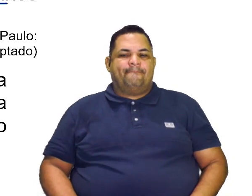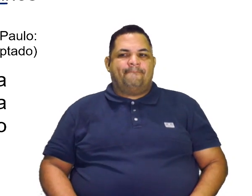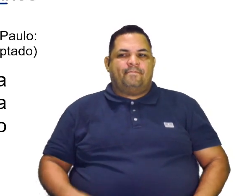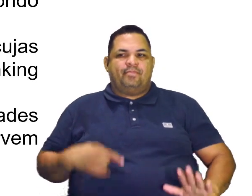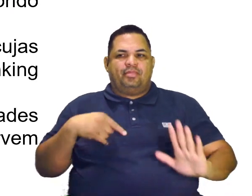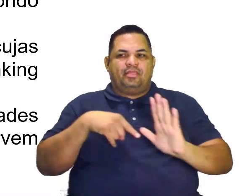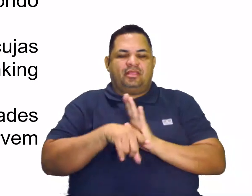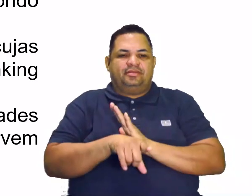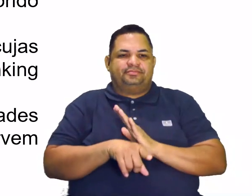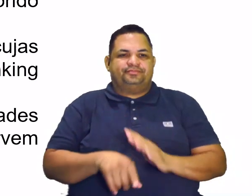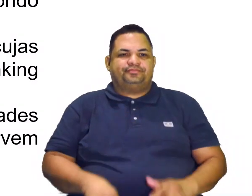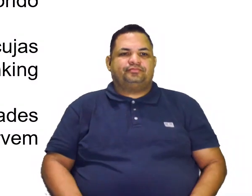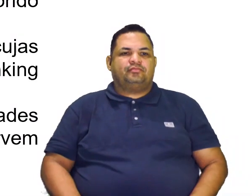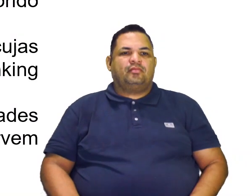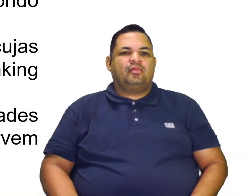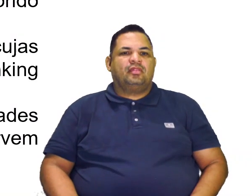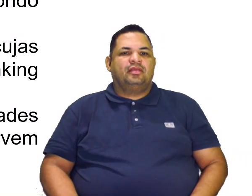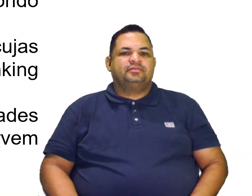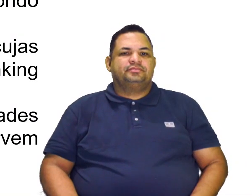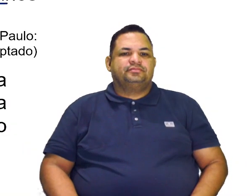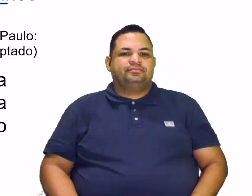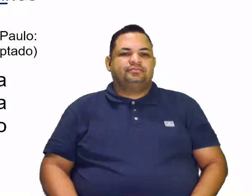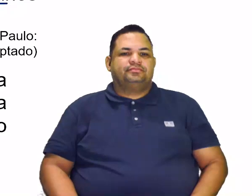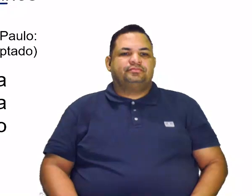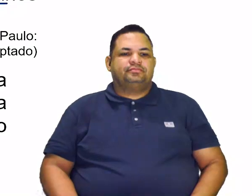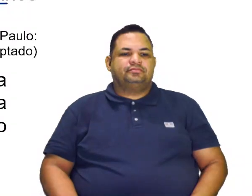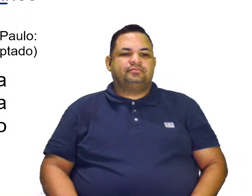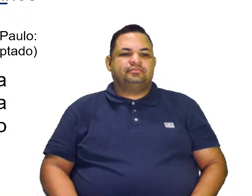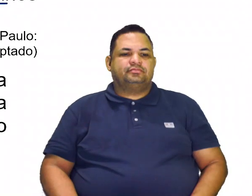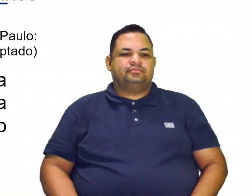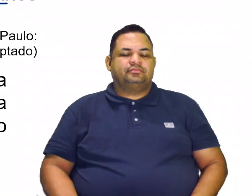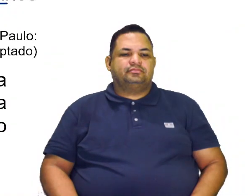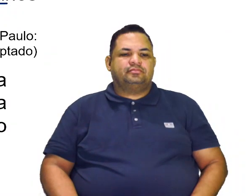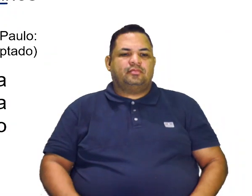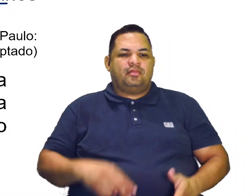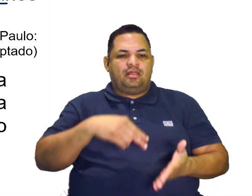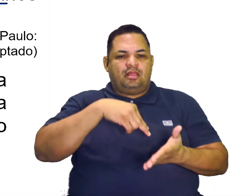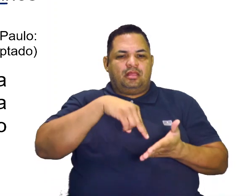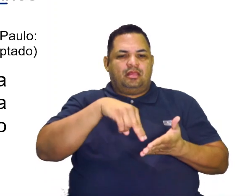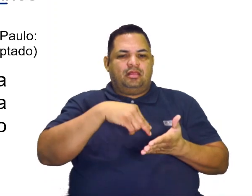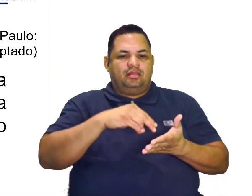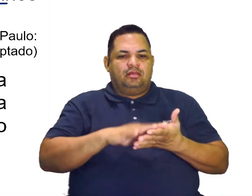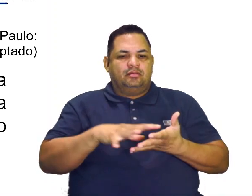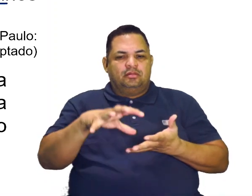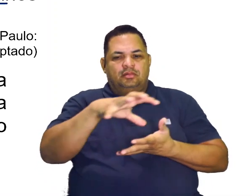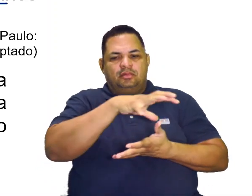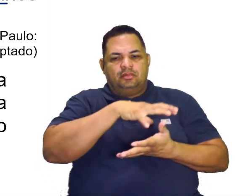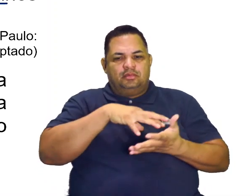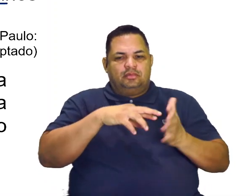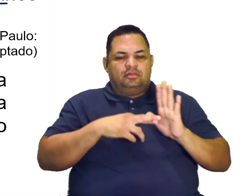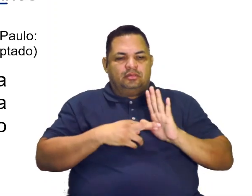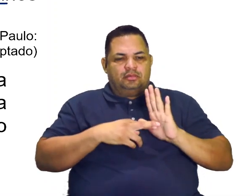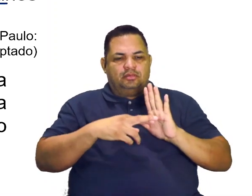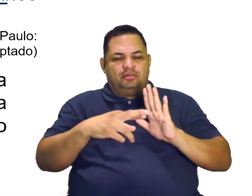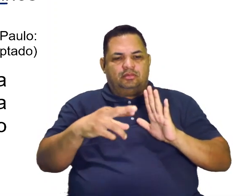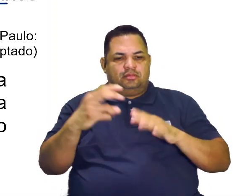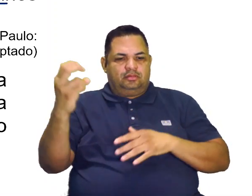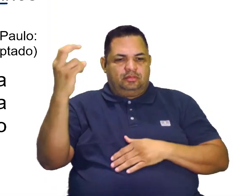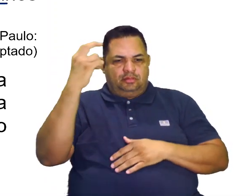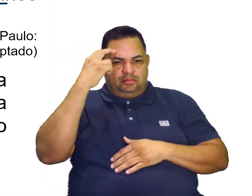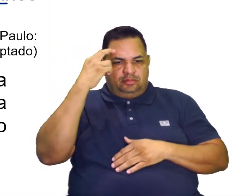para a pergunta? Não, a pergunta é essa aqui, ó. A dança como manifestação